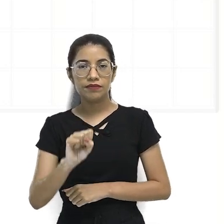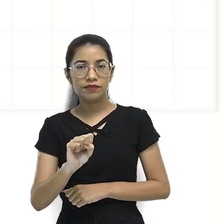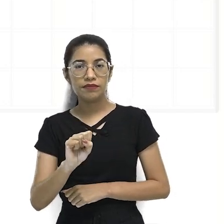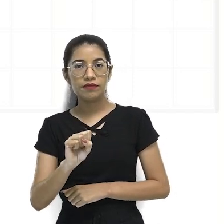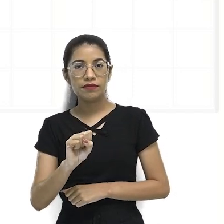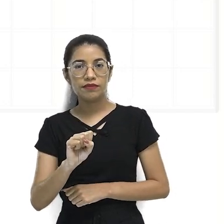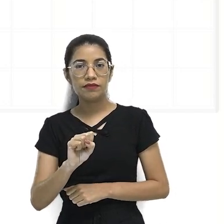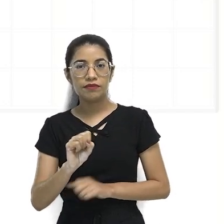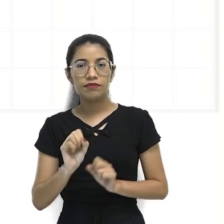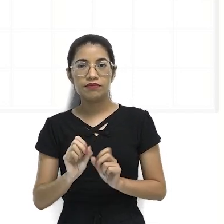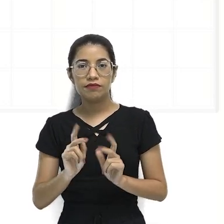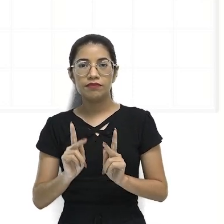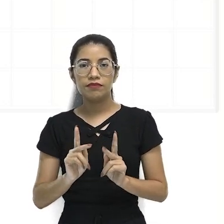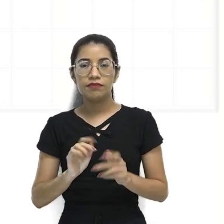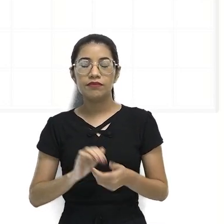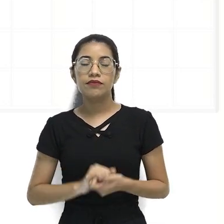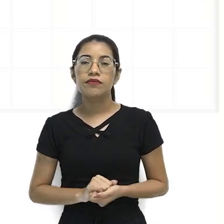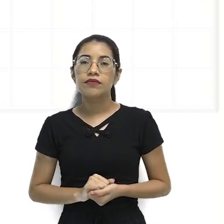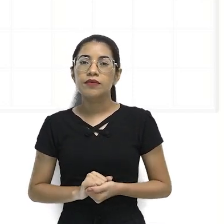18. Beleza?